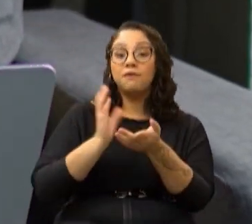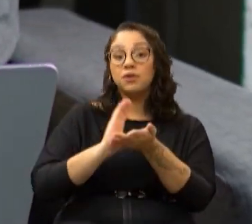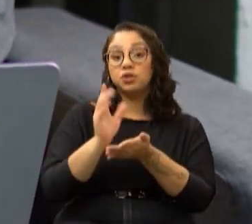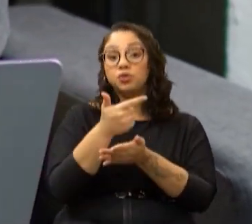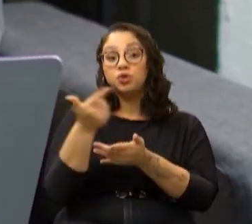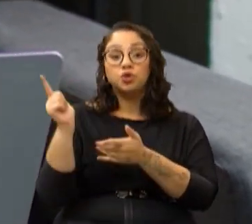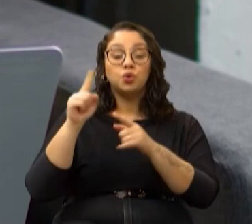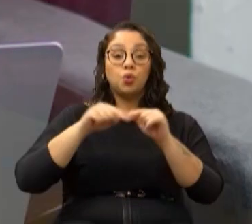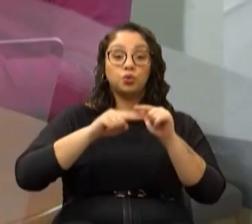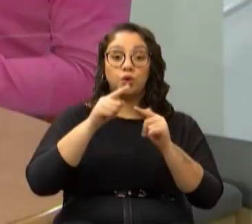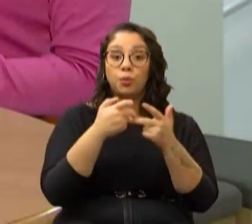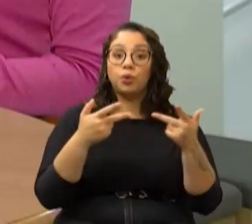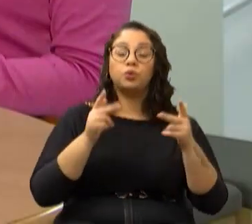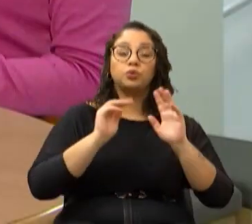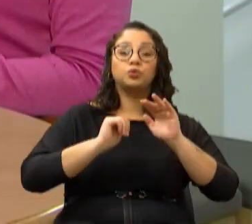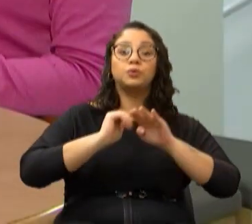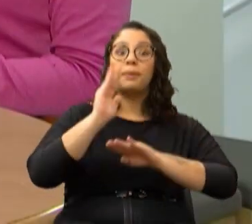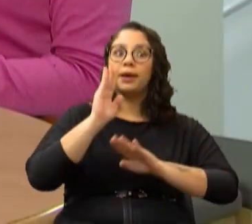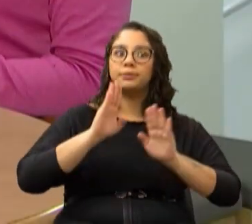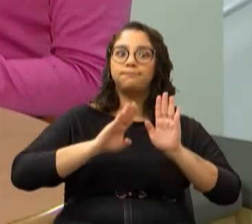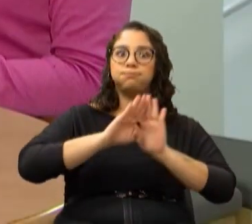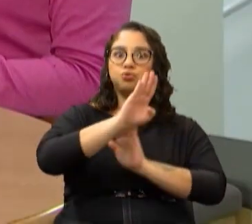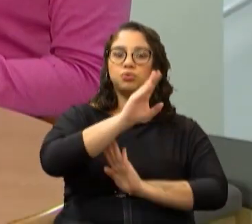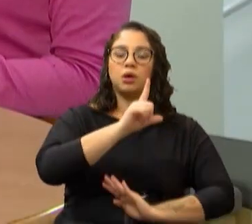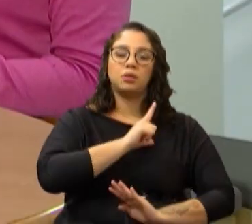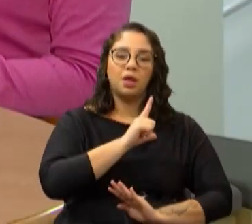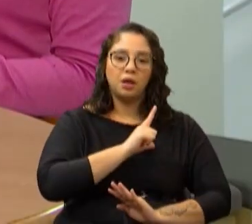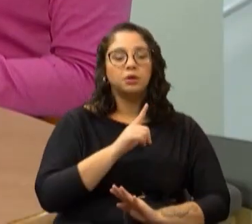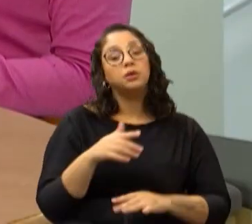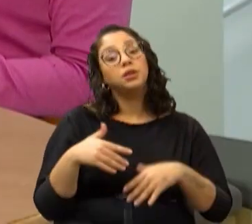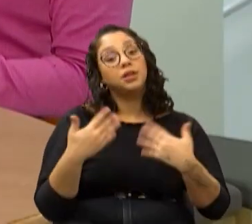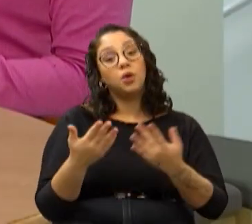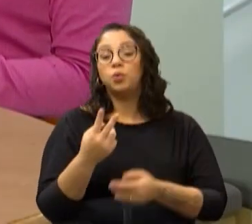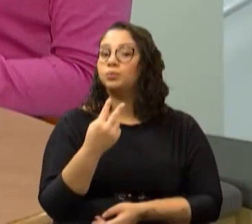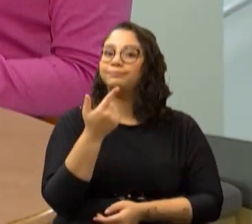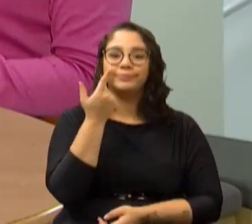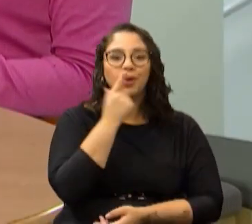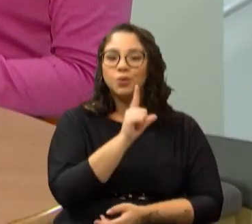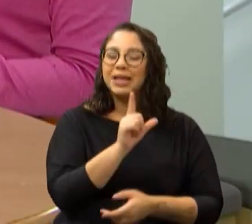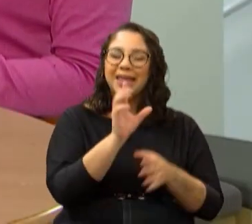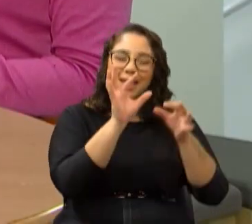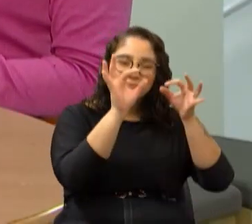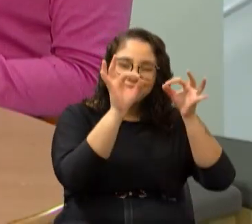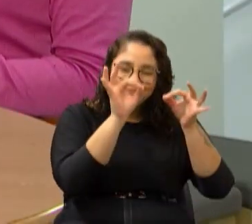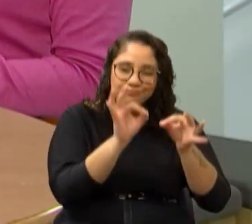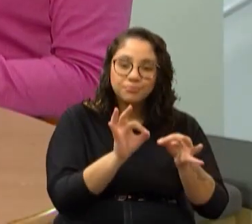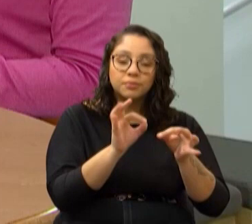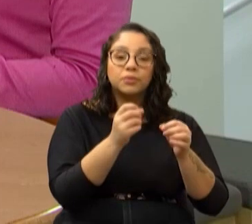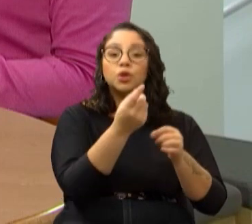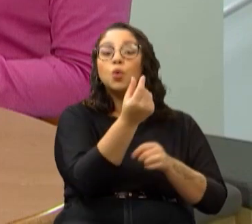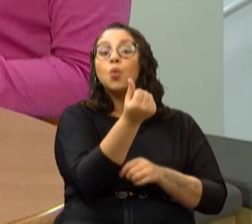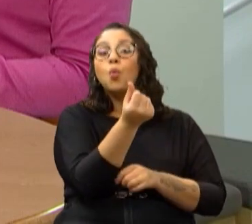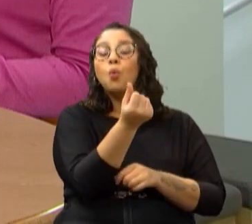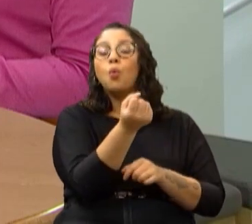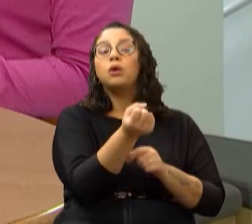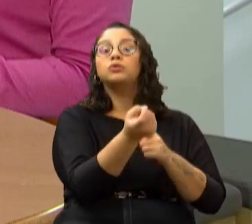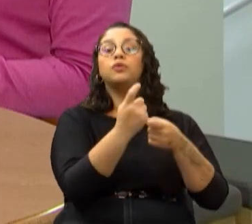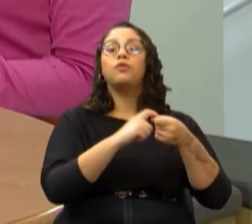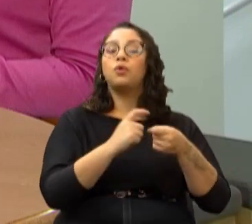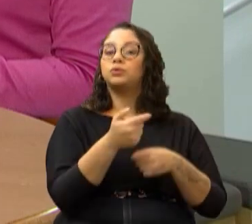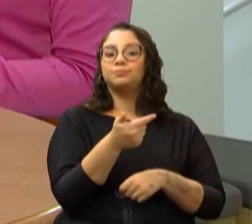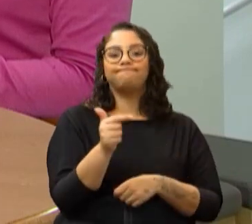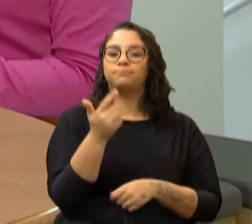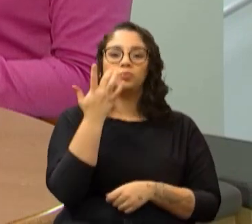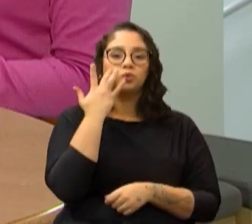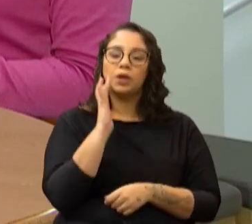quem está investindo em outros produtos mais alavancados que a gente chama, né? E a gente não consegue determinar qual será realmente o retorno